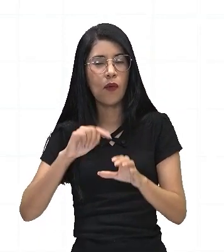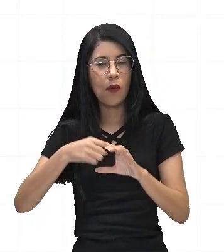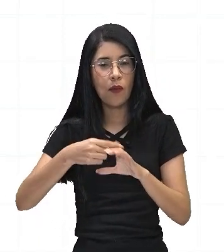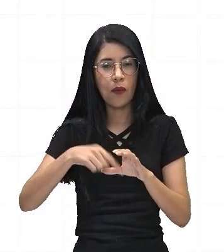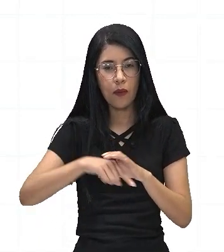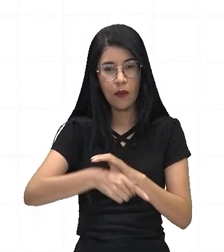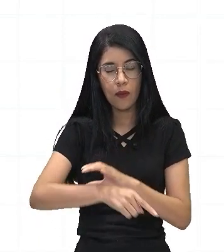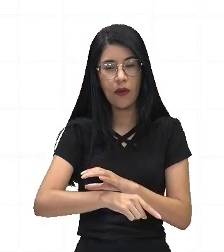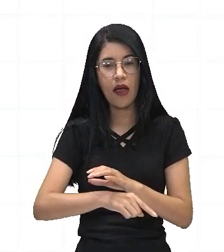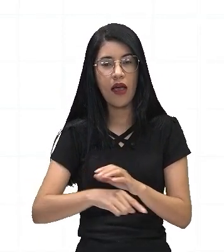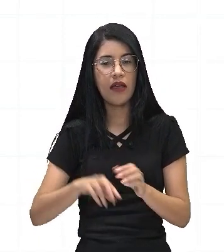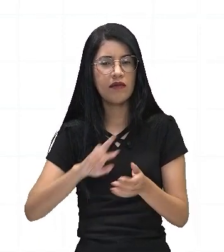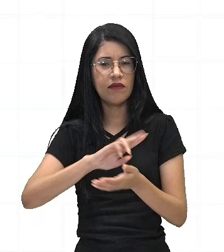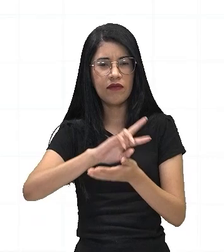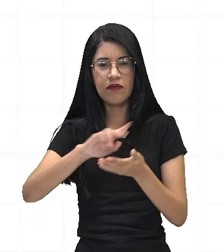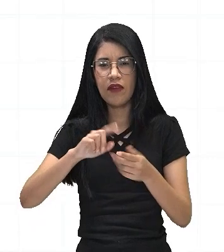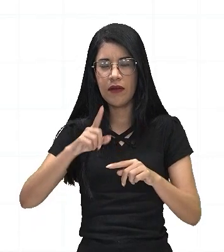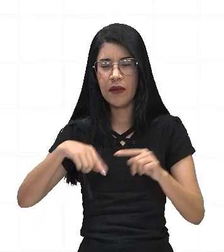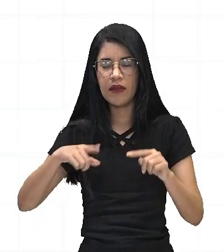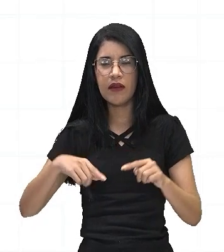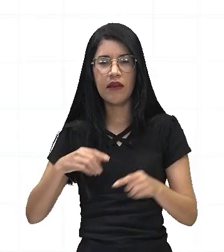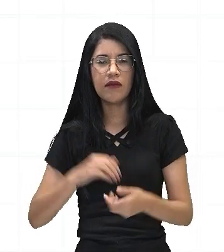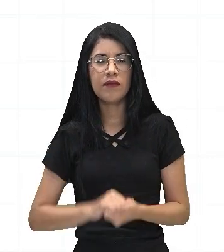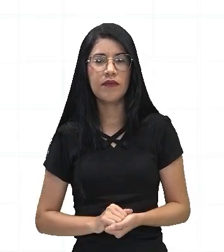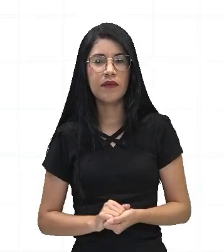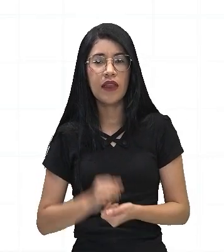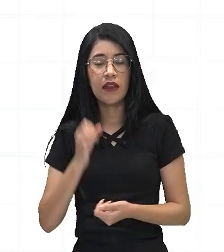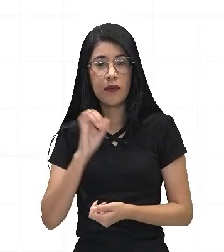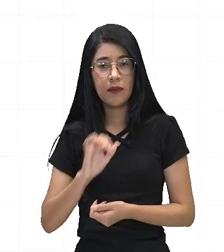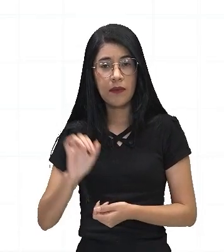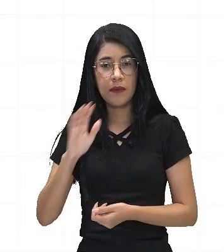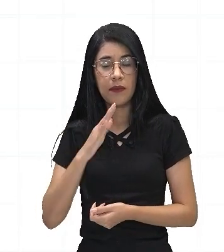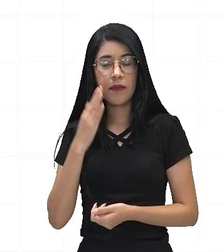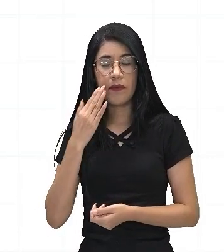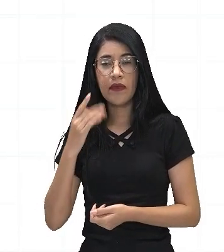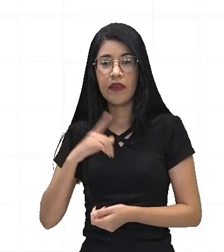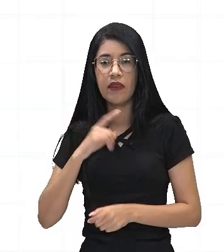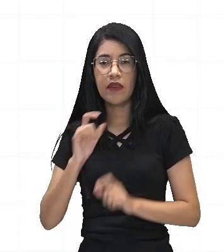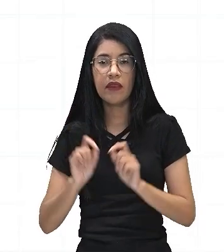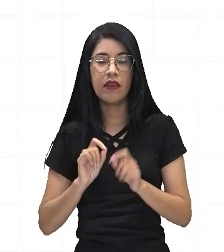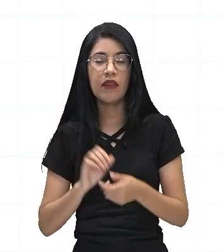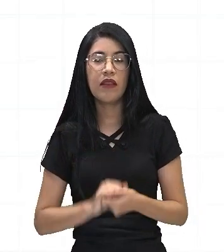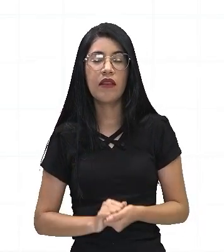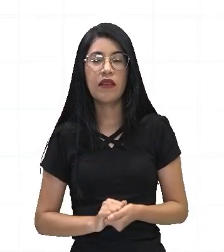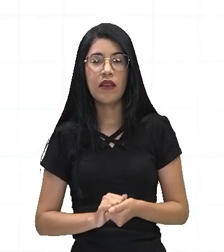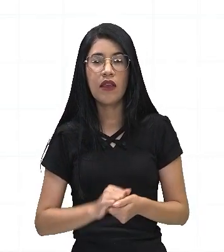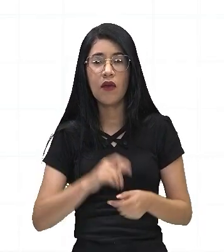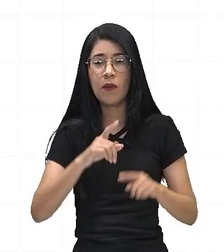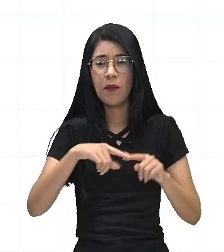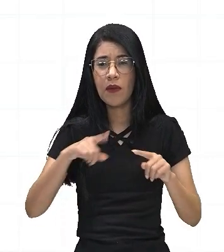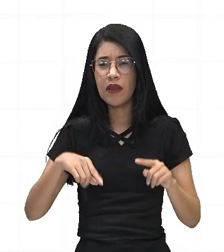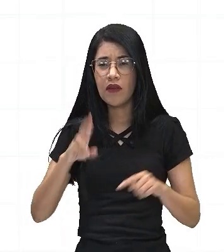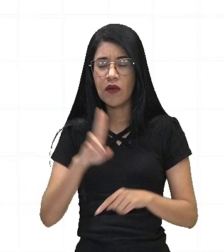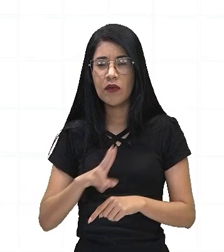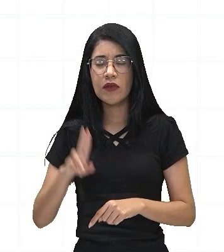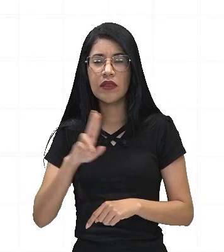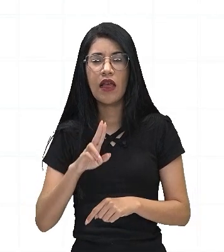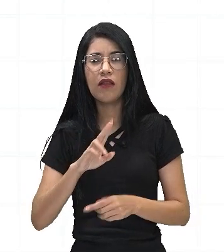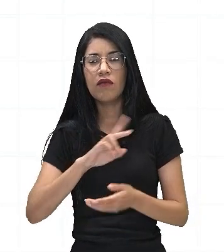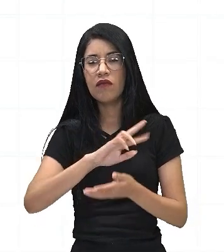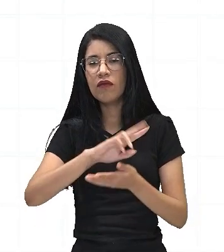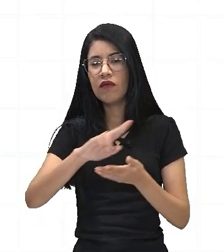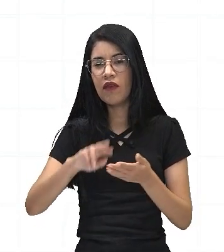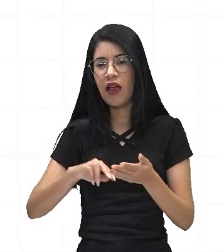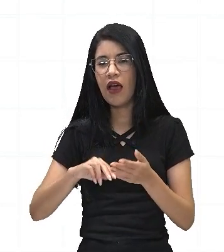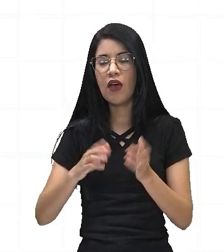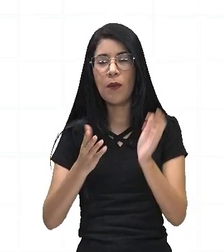aí o funcionamento das usinas termoelétricas. Nós temos ali, primeiro, os componentes que vão ser utilizados, né, como o carvão, o petróleo ou